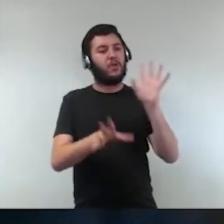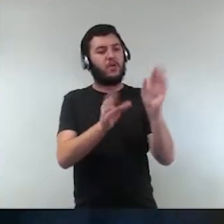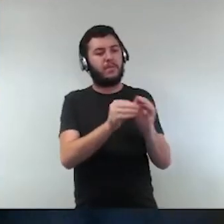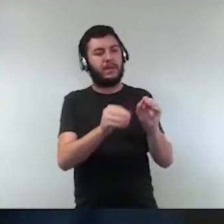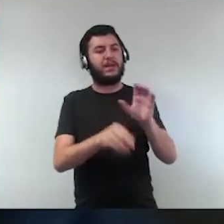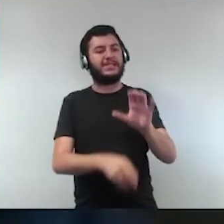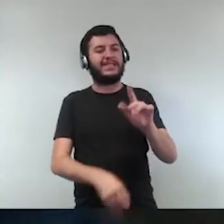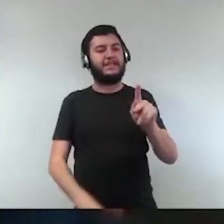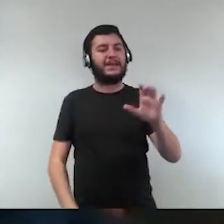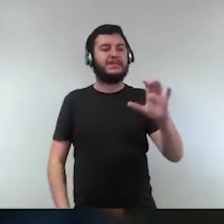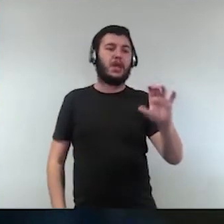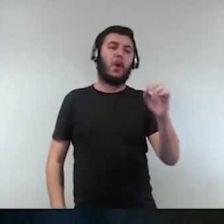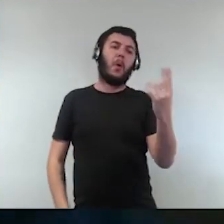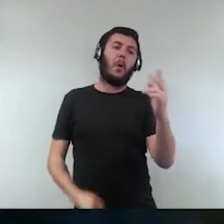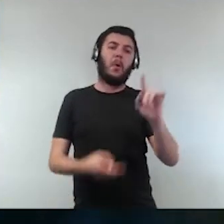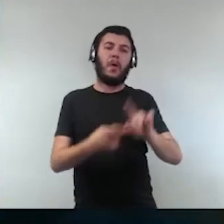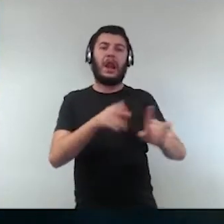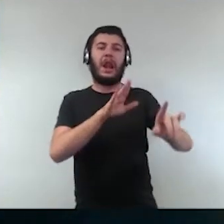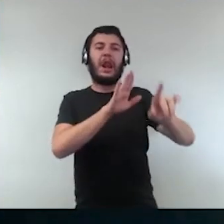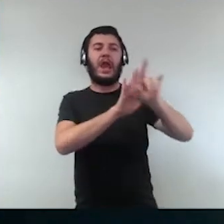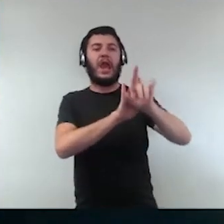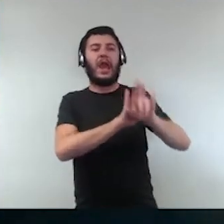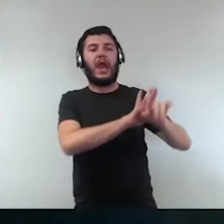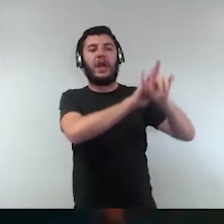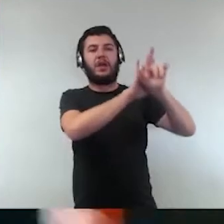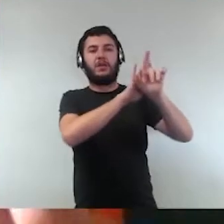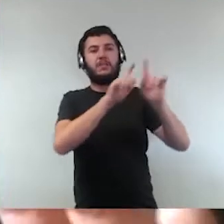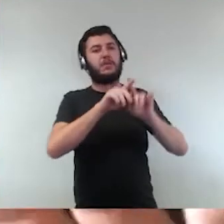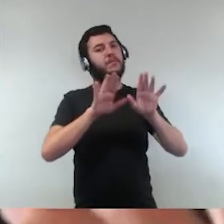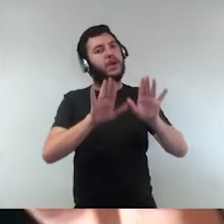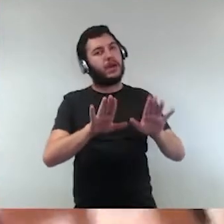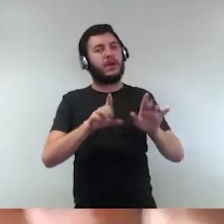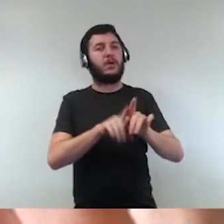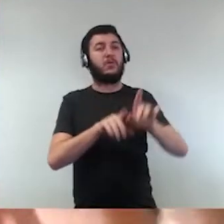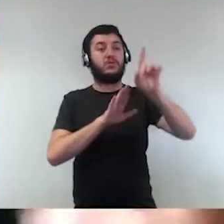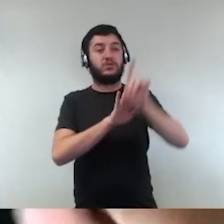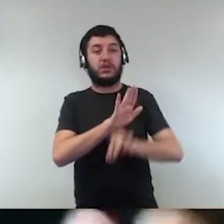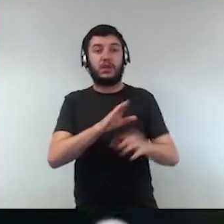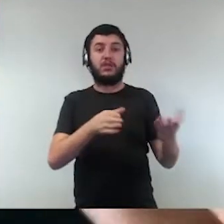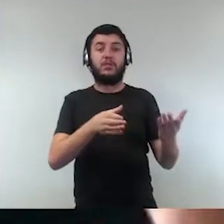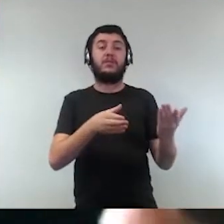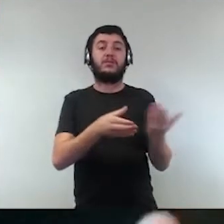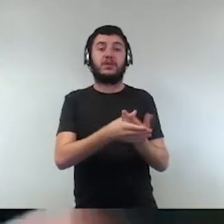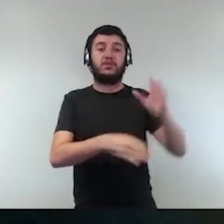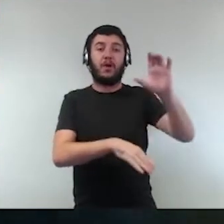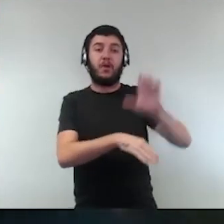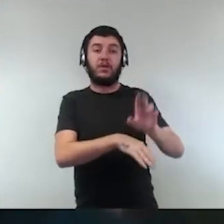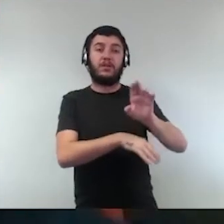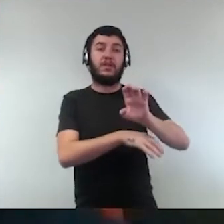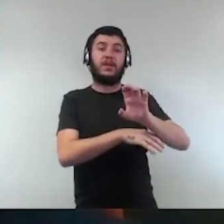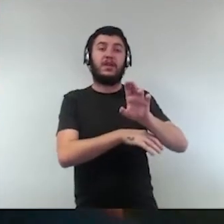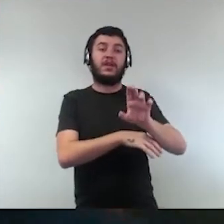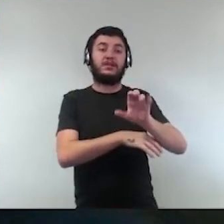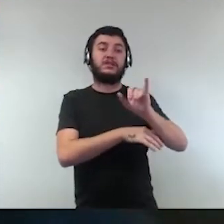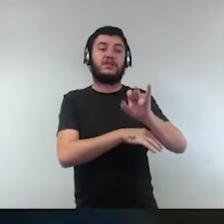leis. O direito processual civil brasileiro, ele emerge de um combinado de fontes,